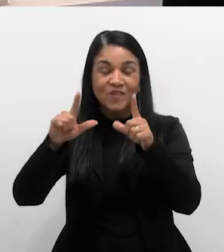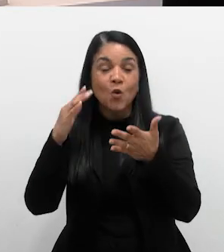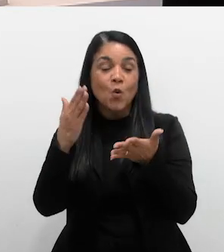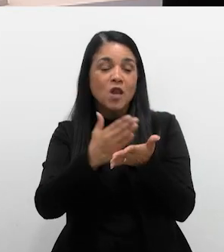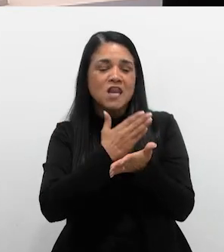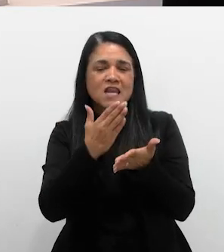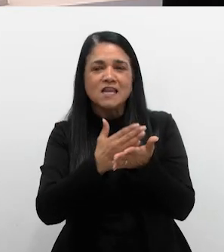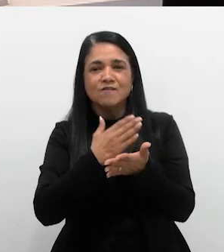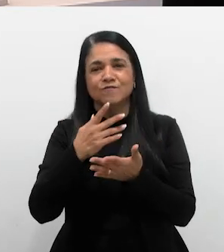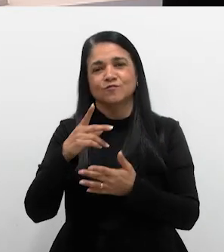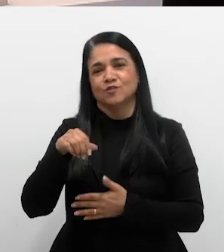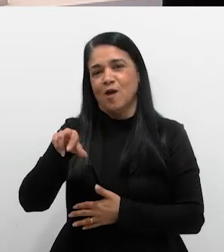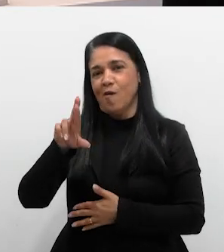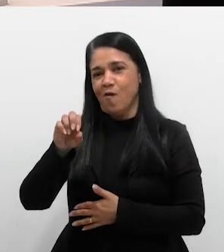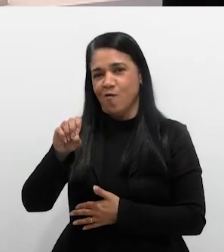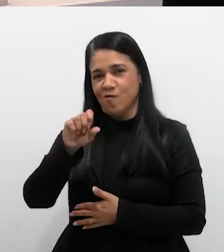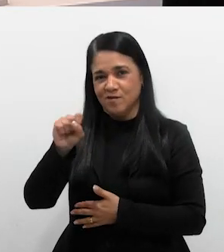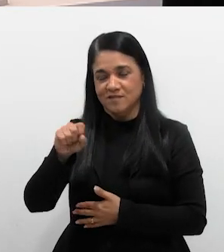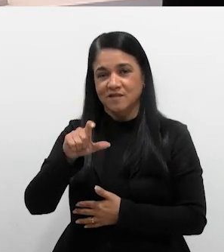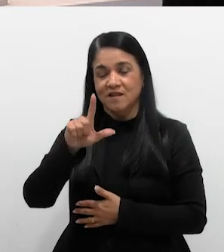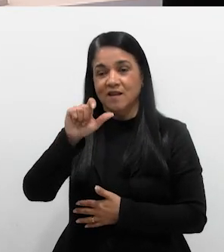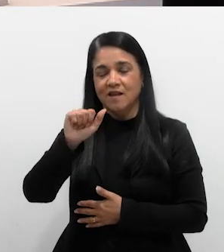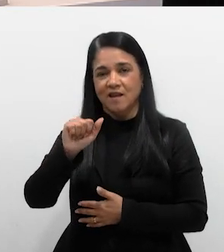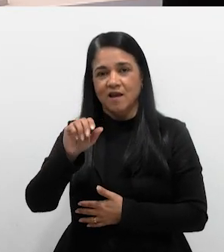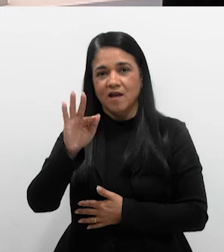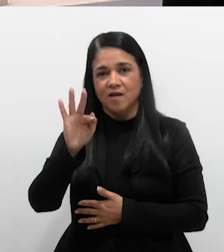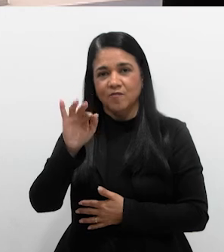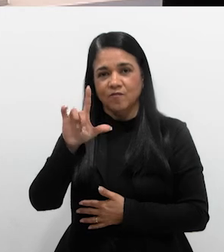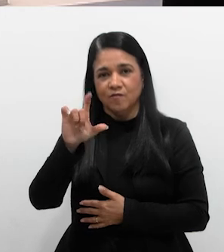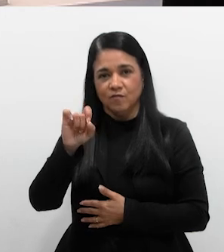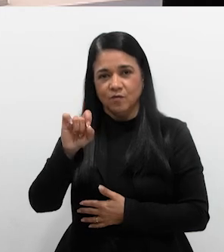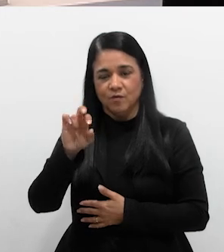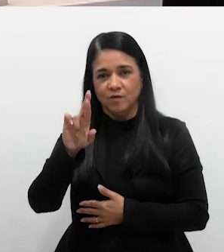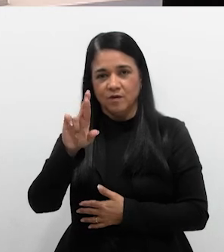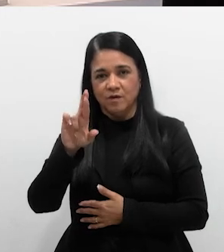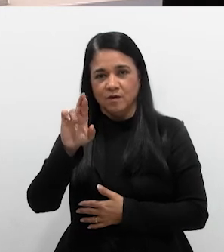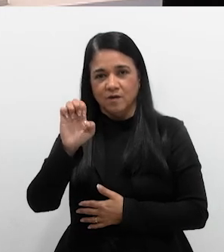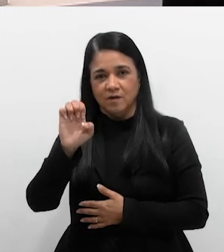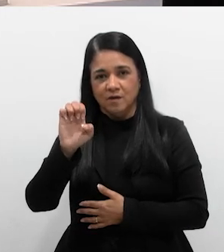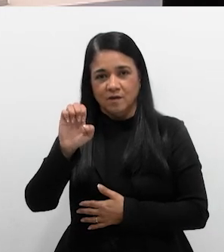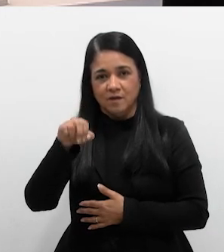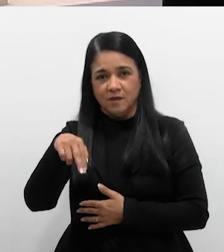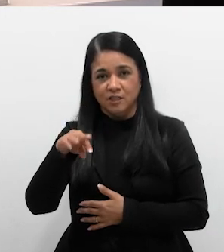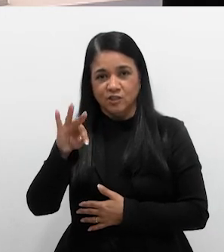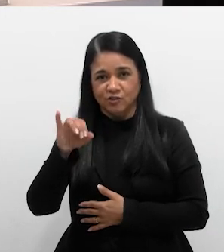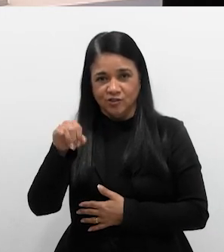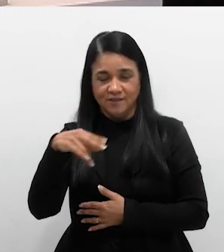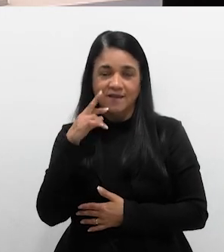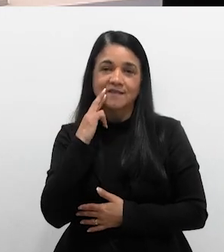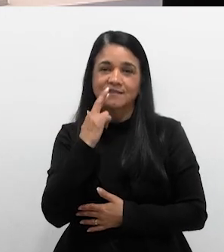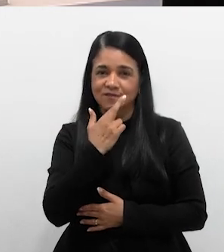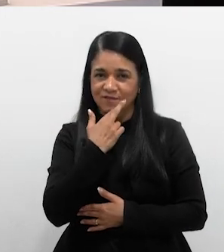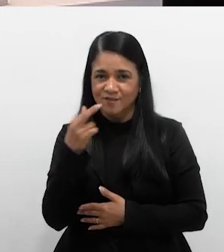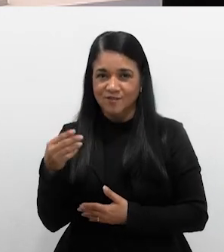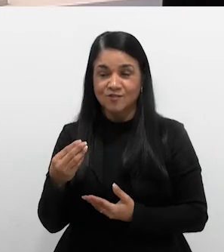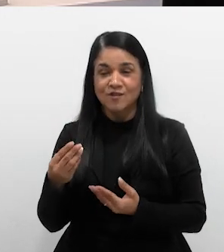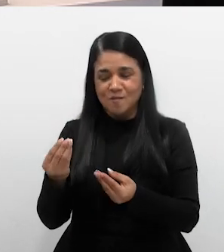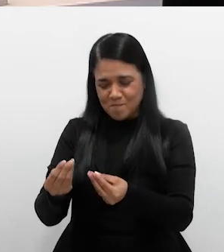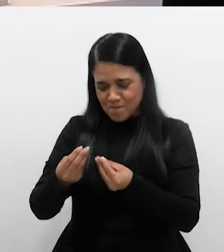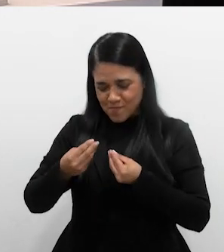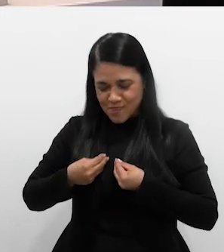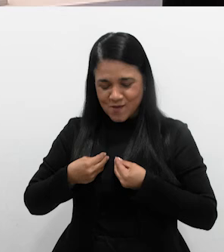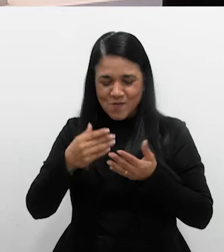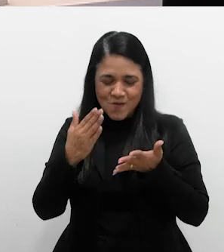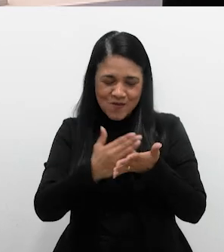Esse aí foi o lançamento do livro dela na La Fiorentina, restaurante. Uhum. É o lançamento do livro, e aí ela